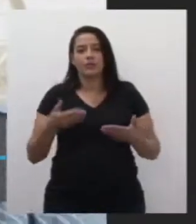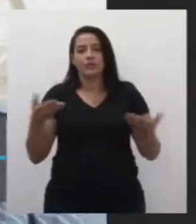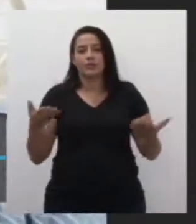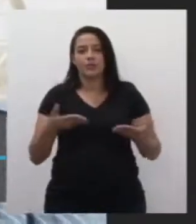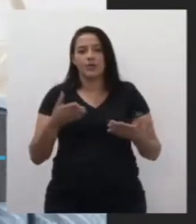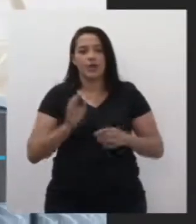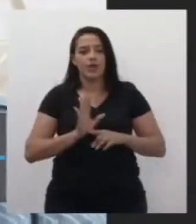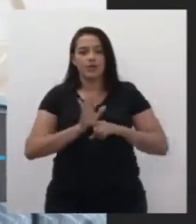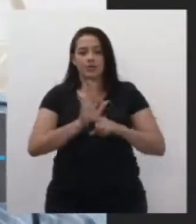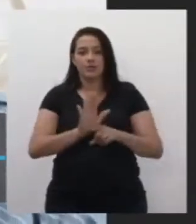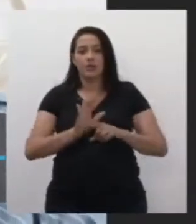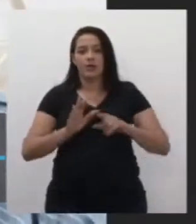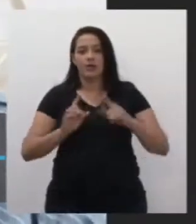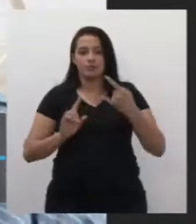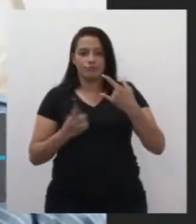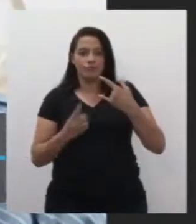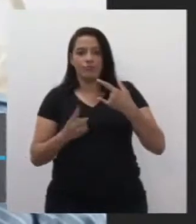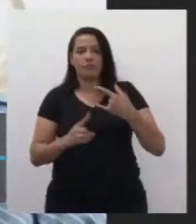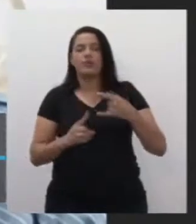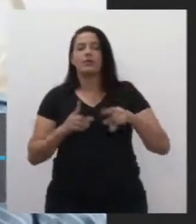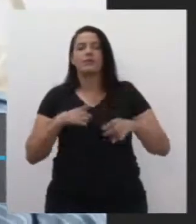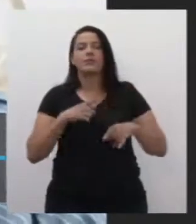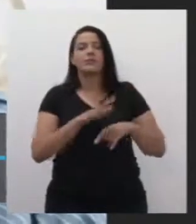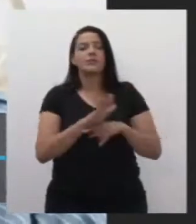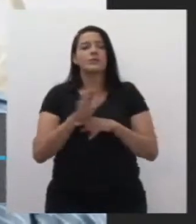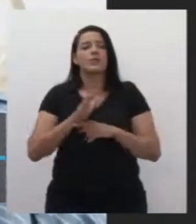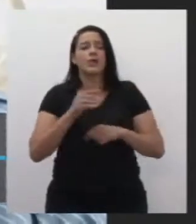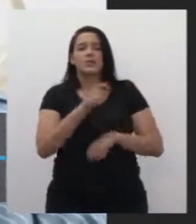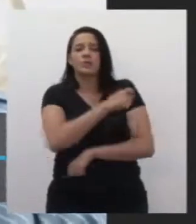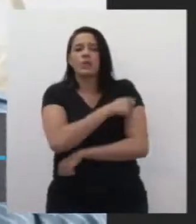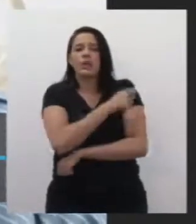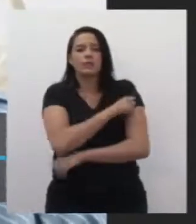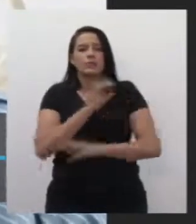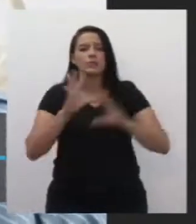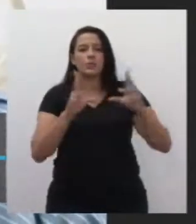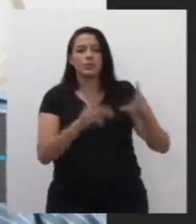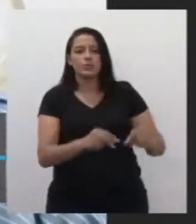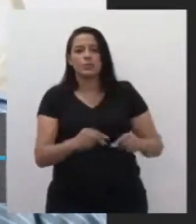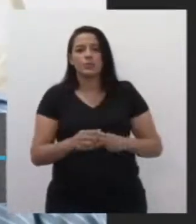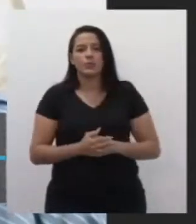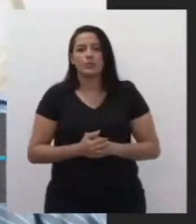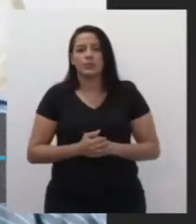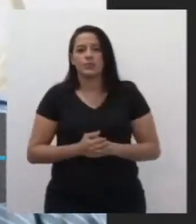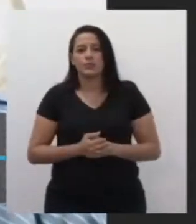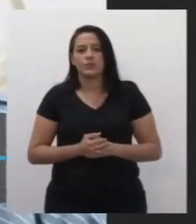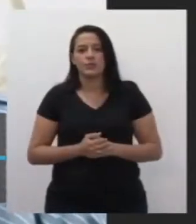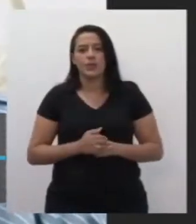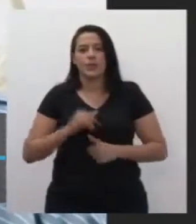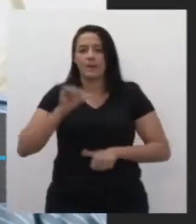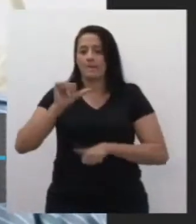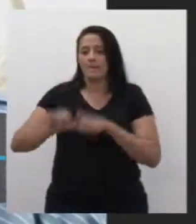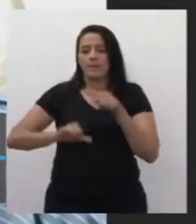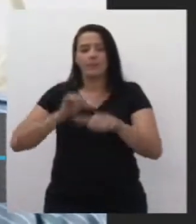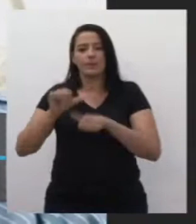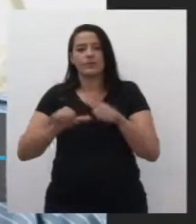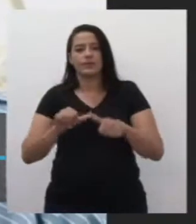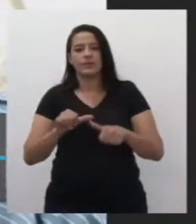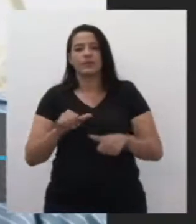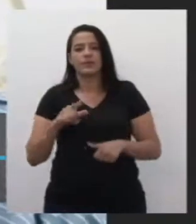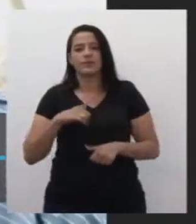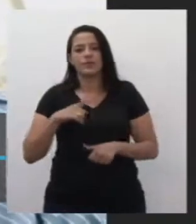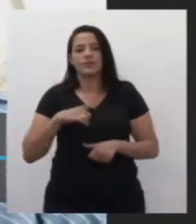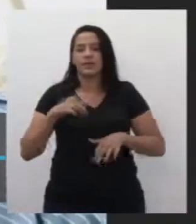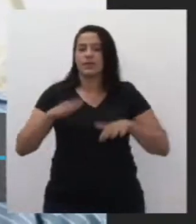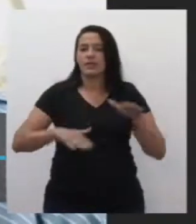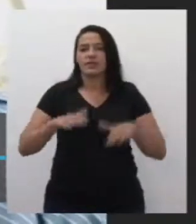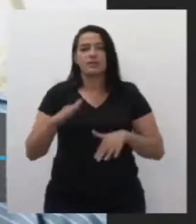de educação estadual, dando essa oportunidade dos alunos, é de grande valia, é sensacional, sabe? E é algo que